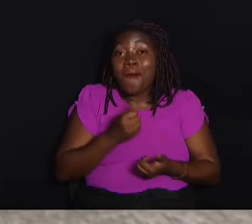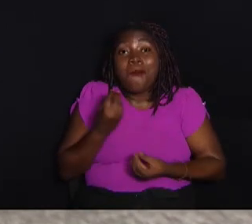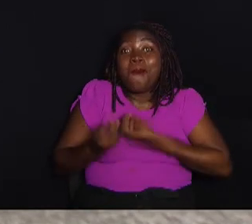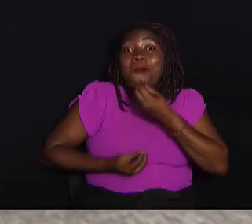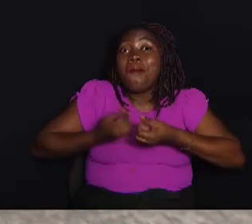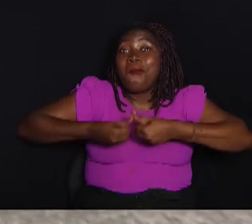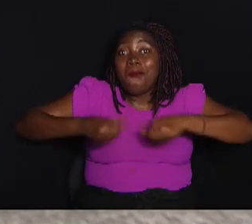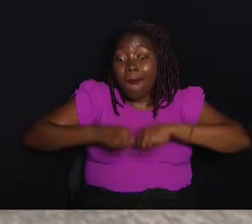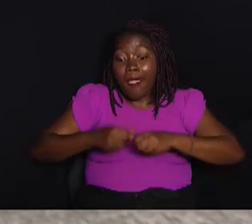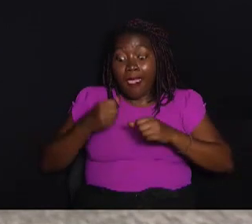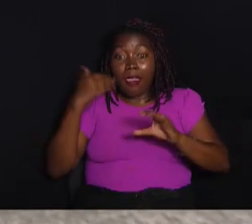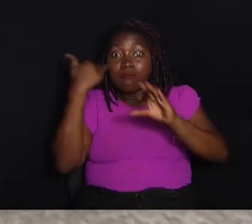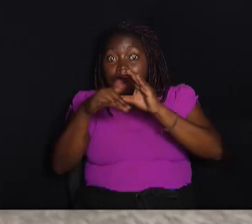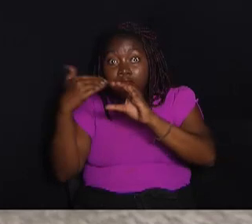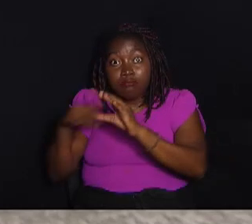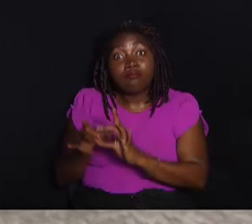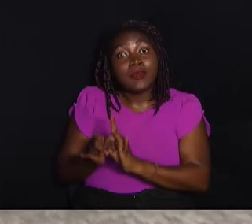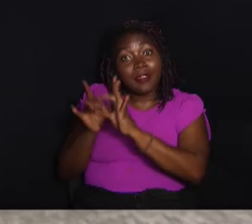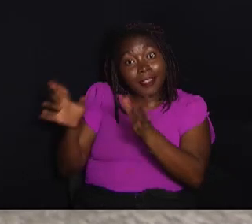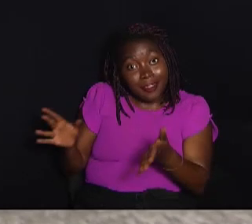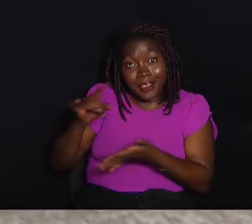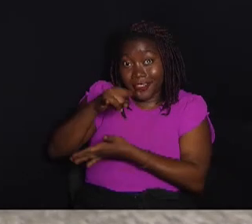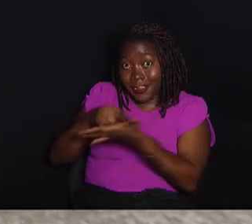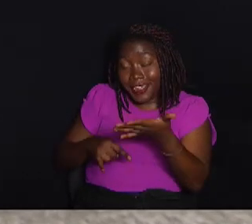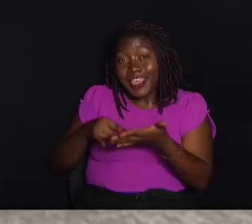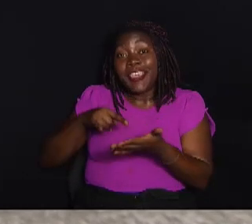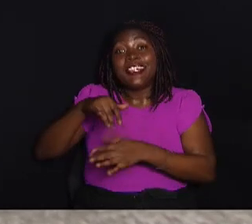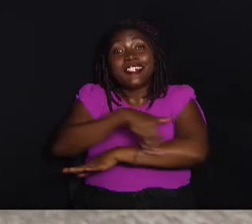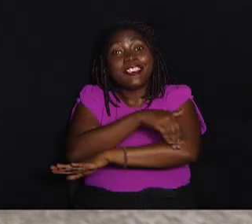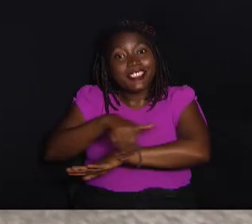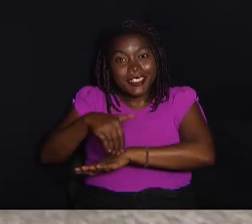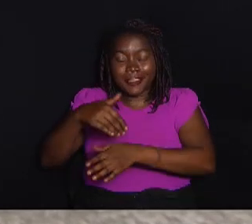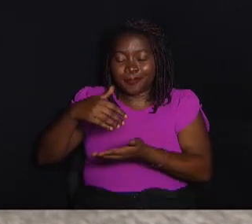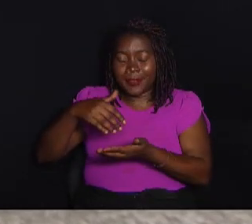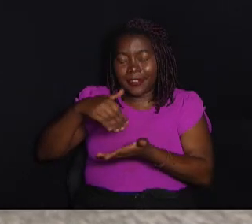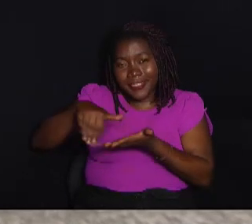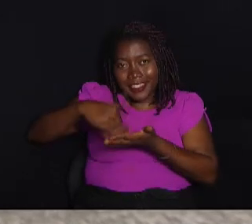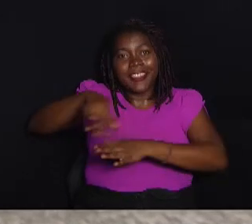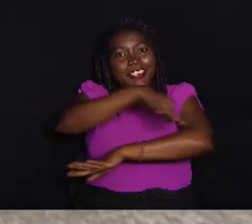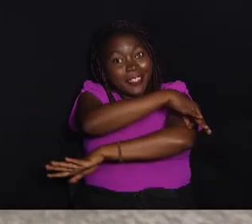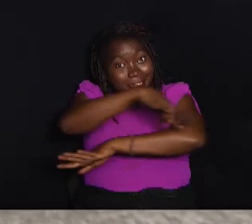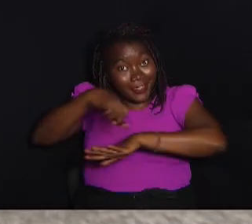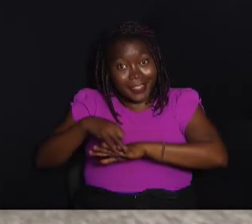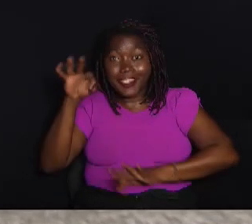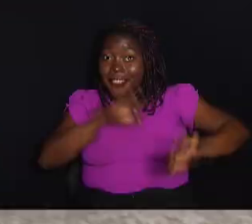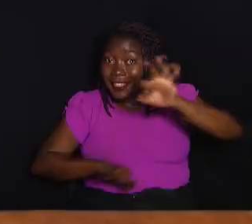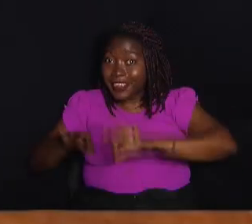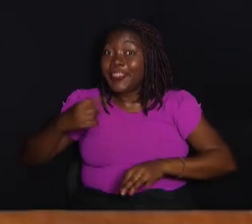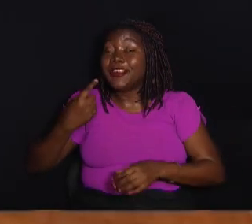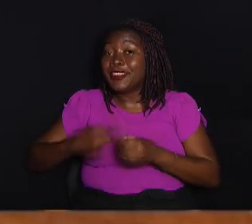e emissões de alvarás pela secretaria de planejamento e urbanismo do município e foi criada em fevereiro de